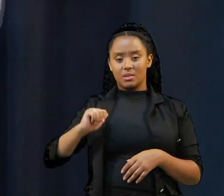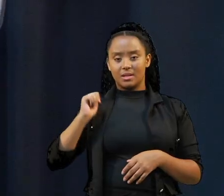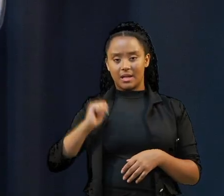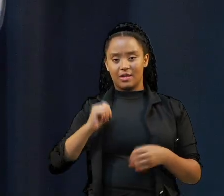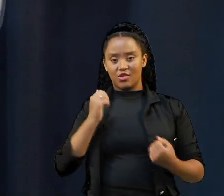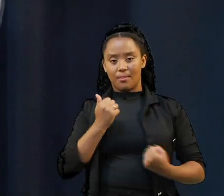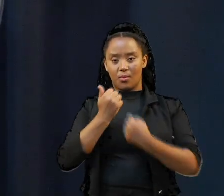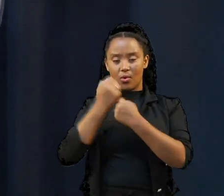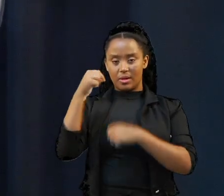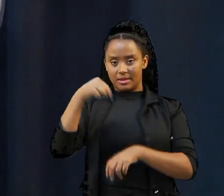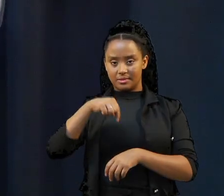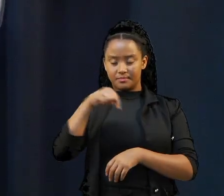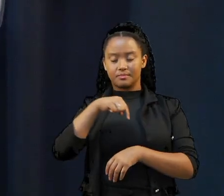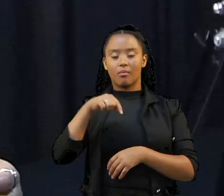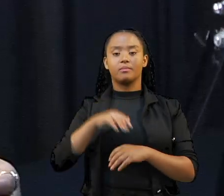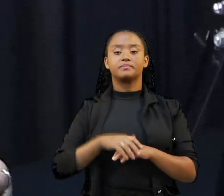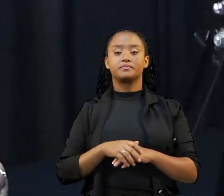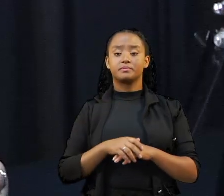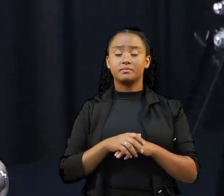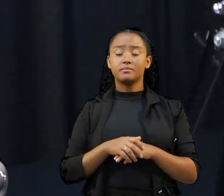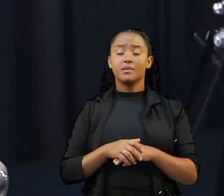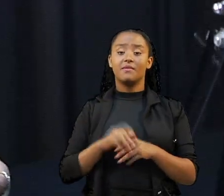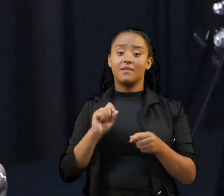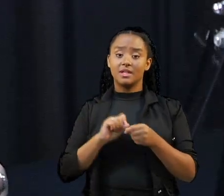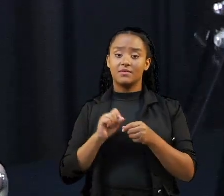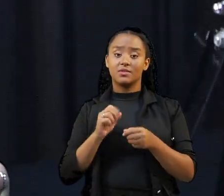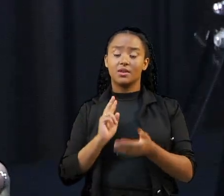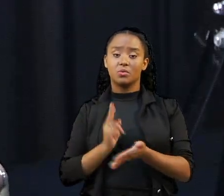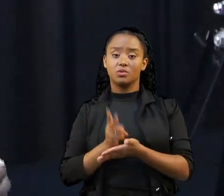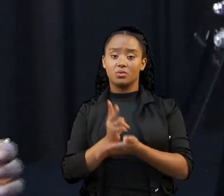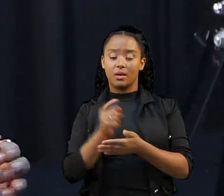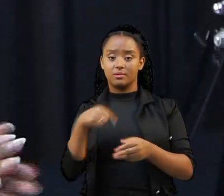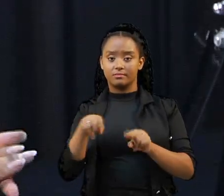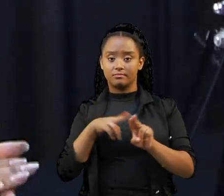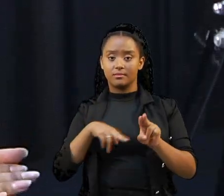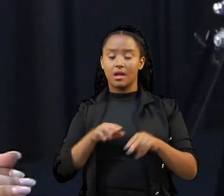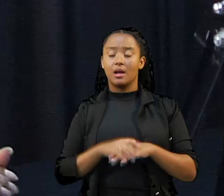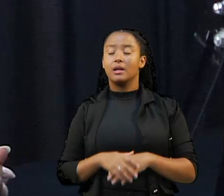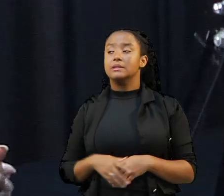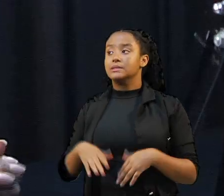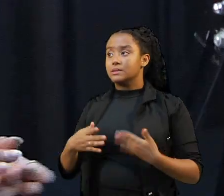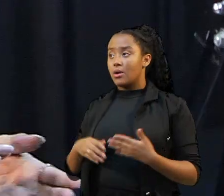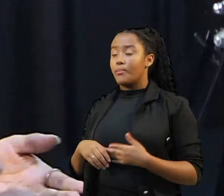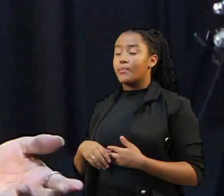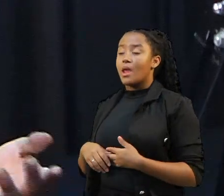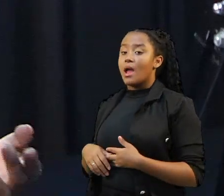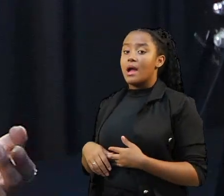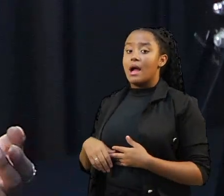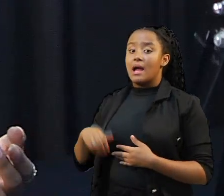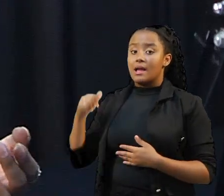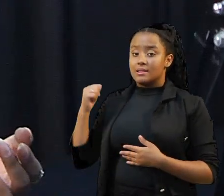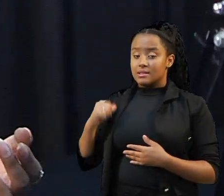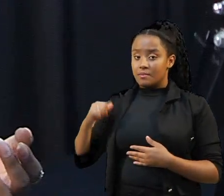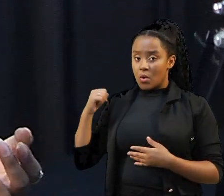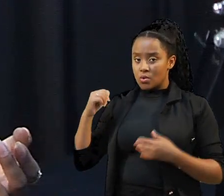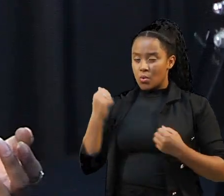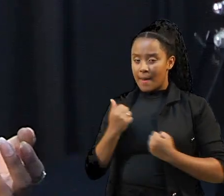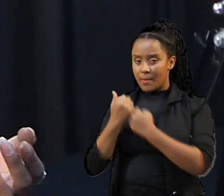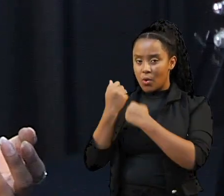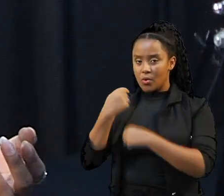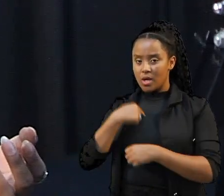aqui na universidade? Olha, as bolsas que garantem minha permanência na universidade é a bolsa